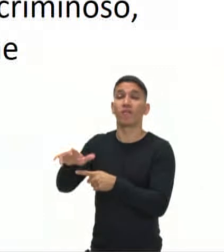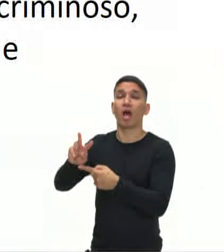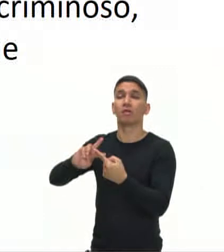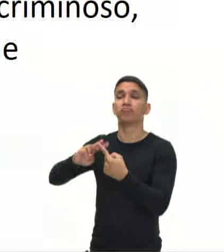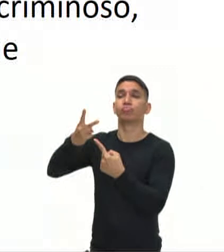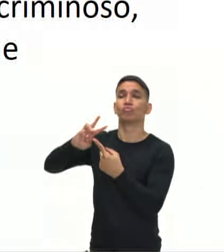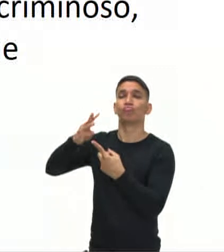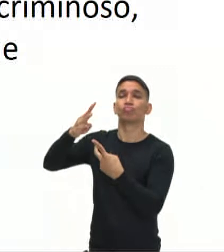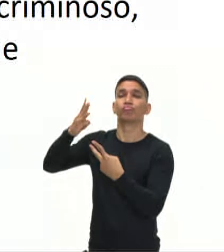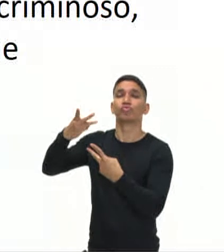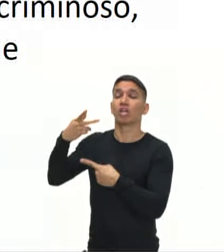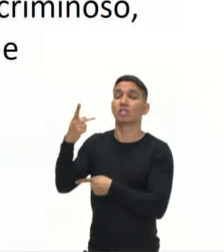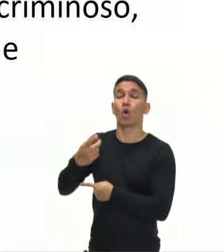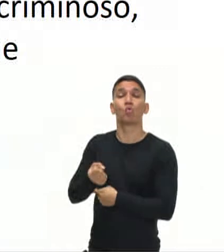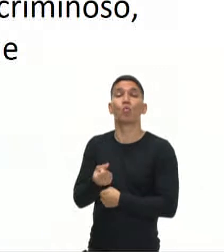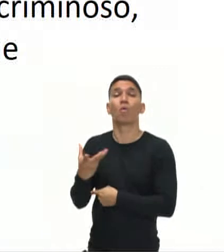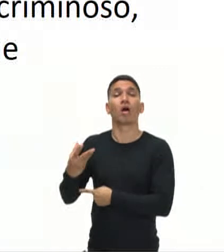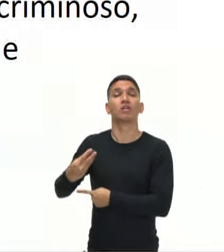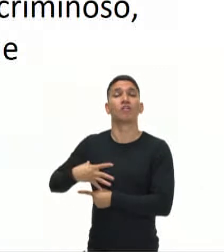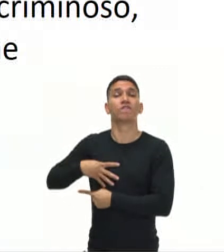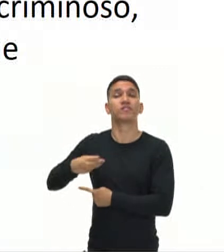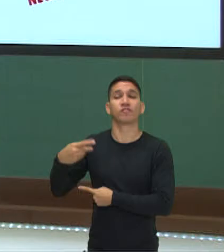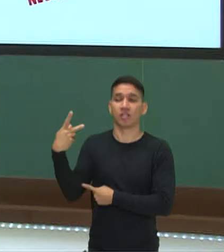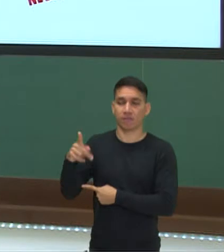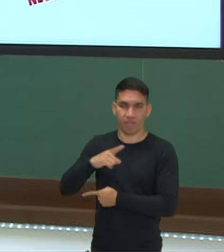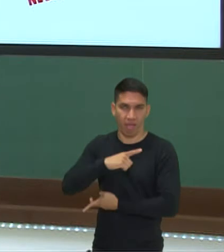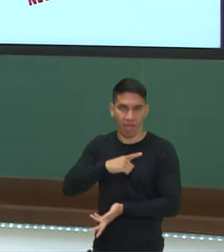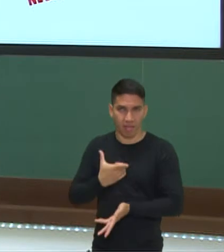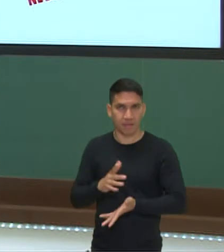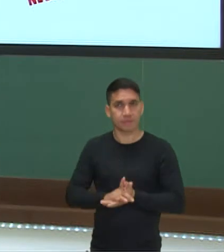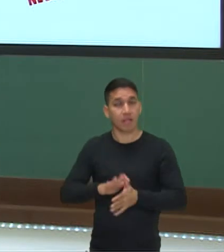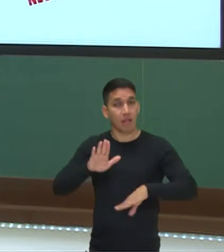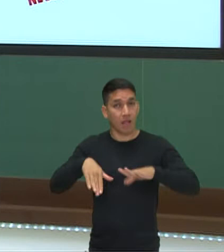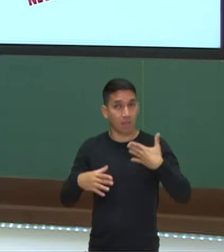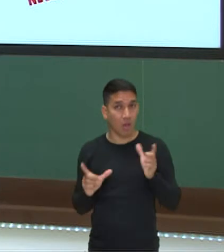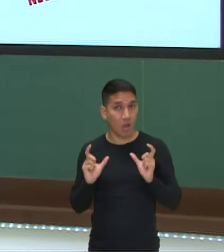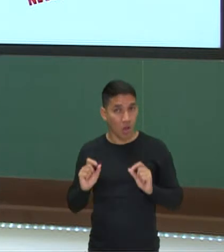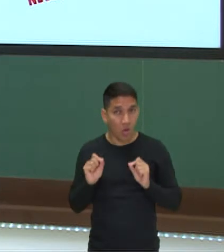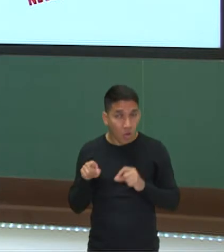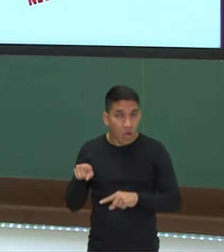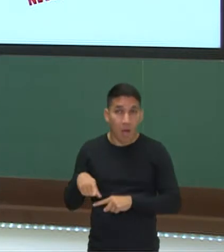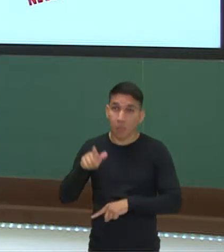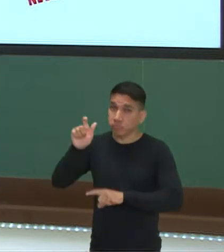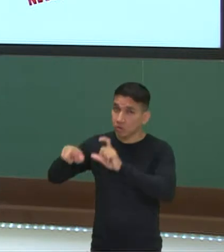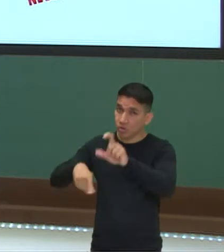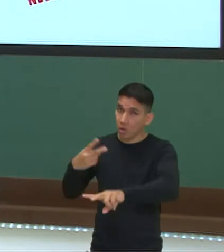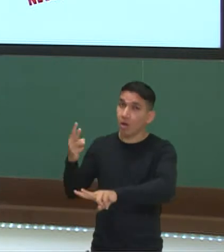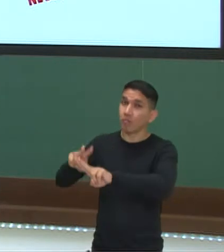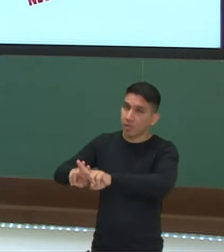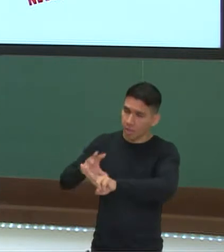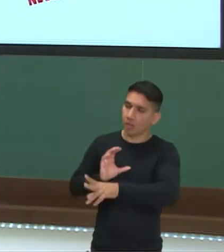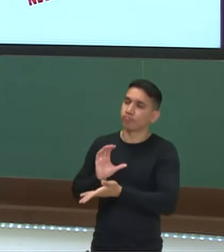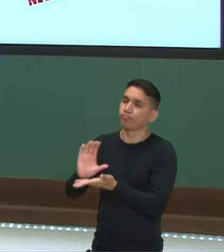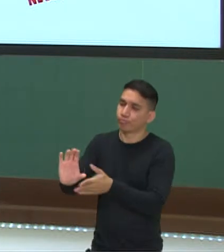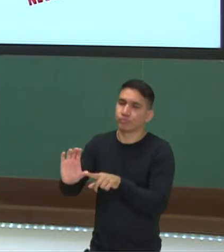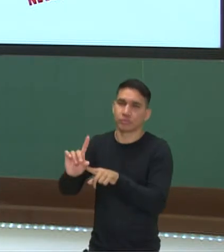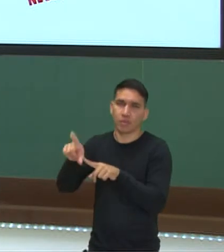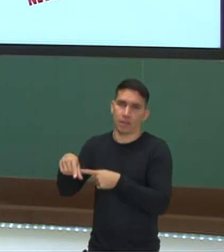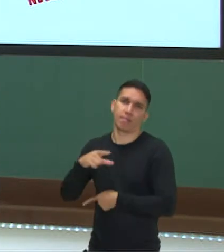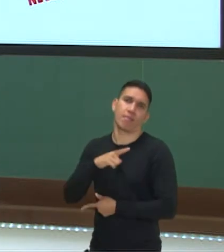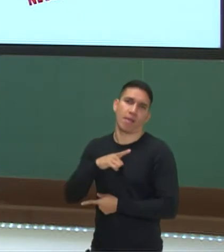do preso ou da presa. Então, o auxílio reclusão, auxílio que alguns presos recebem, né, por estarem presos, que